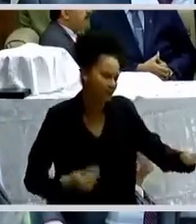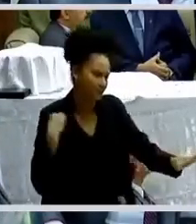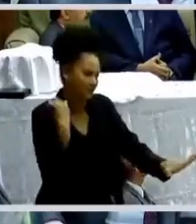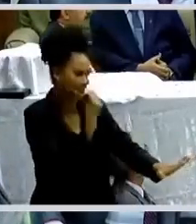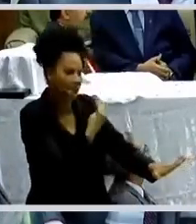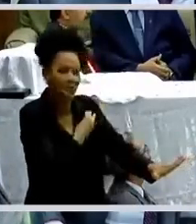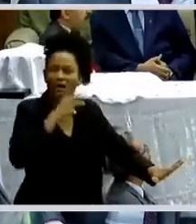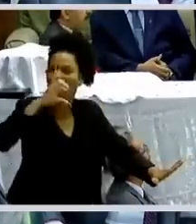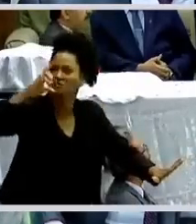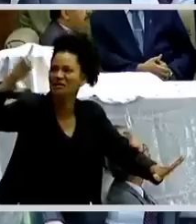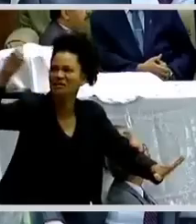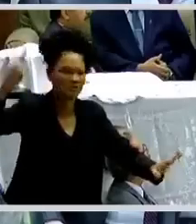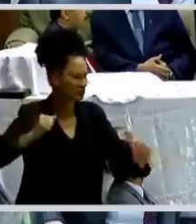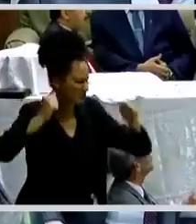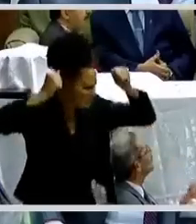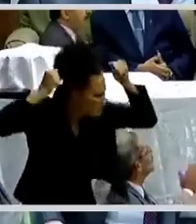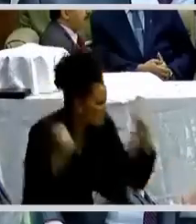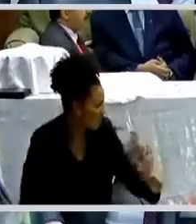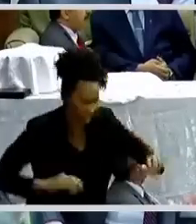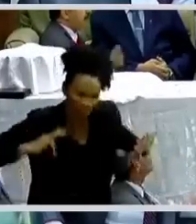Deus nada é impossível.